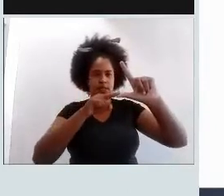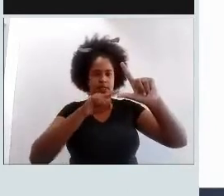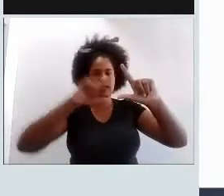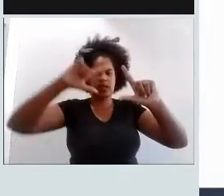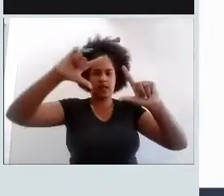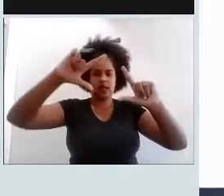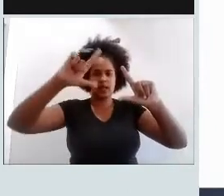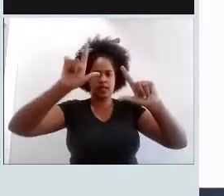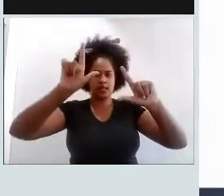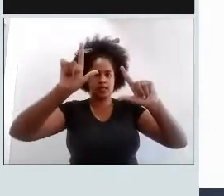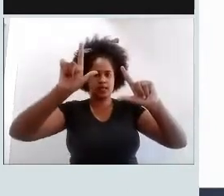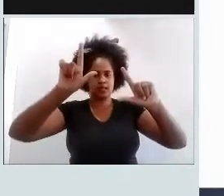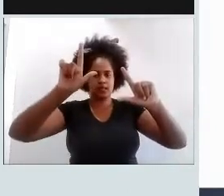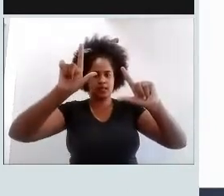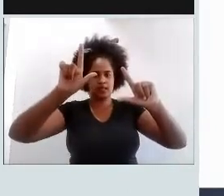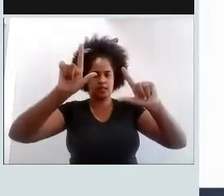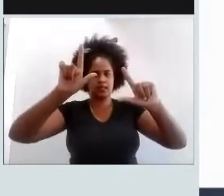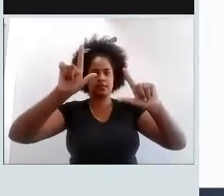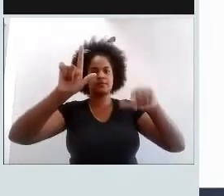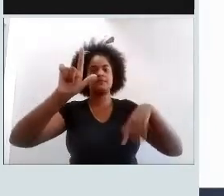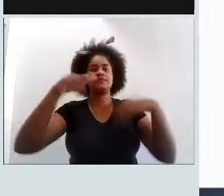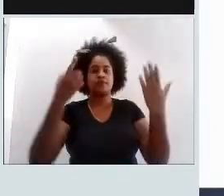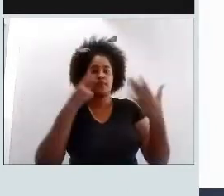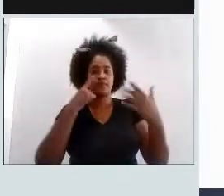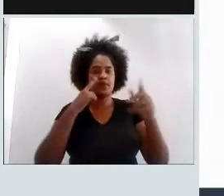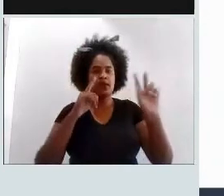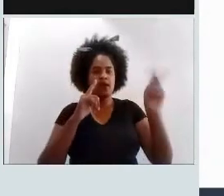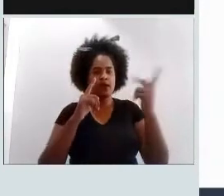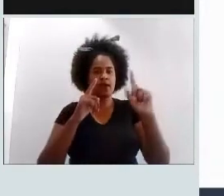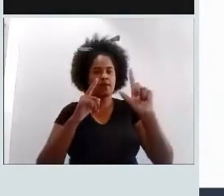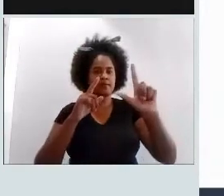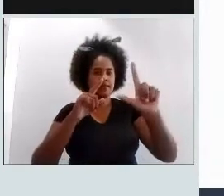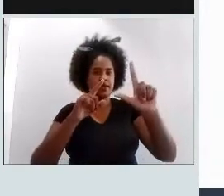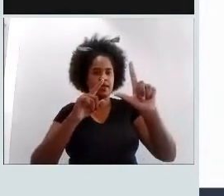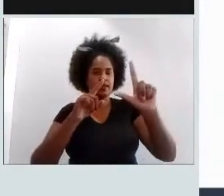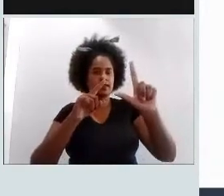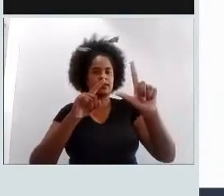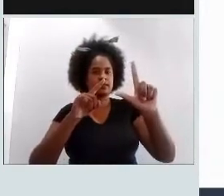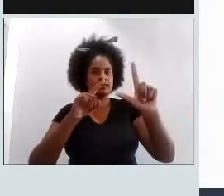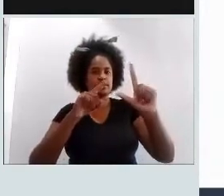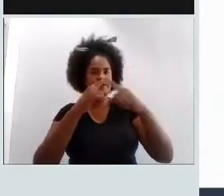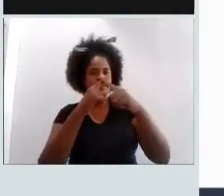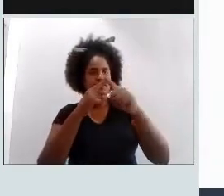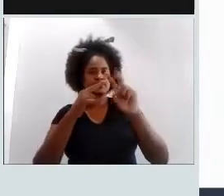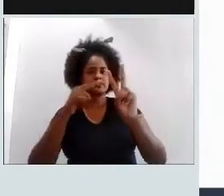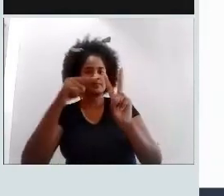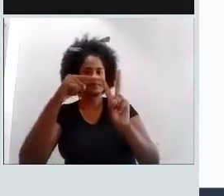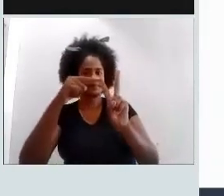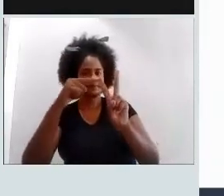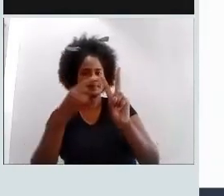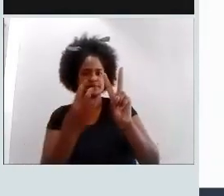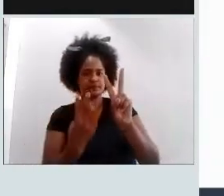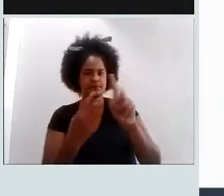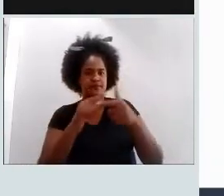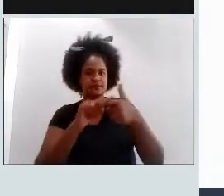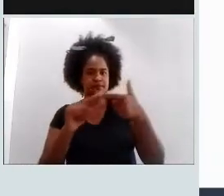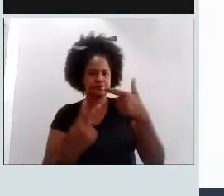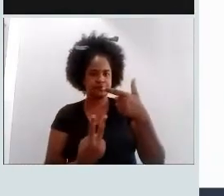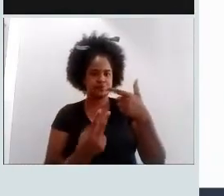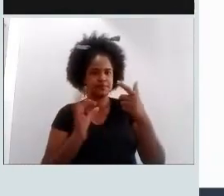vezes a raiz quadrada de 3, dividido por 2, certo? Pode passar para o próximo, por